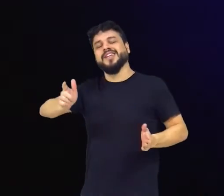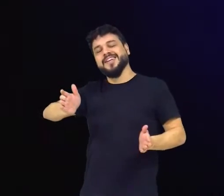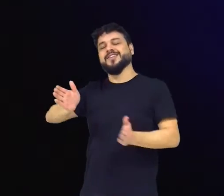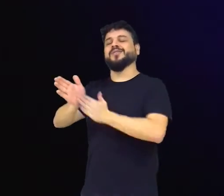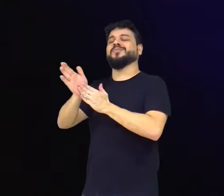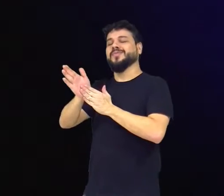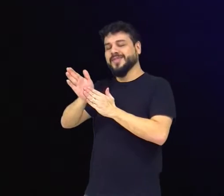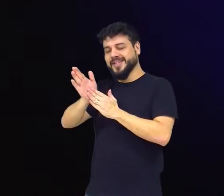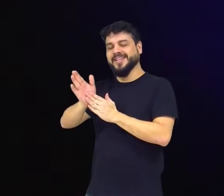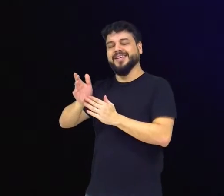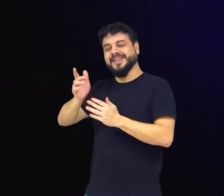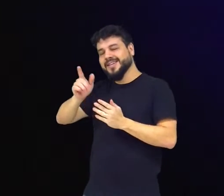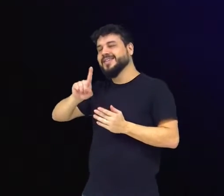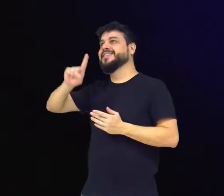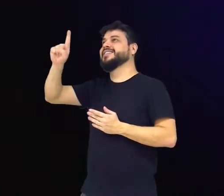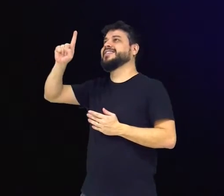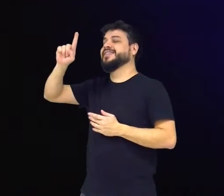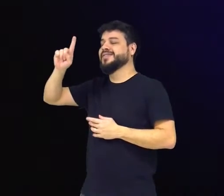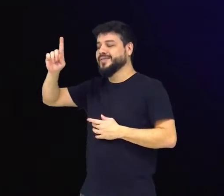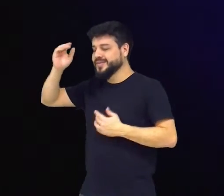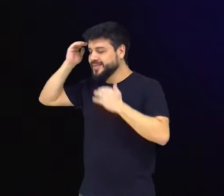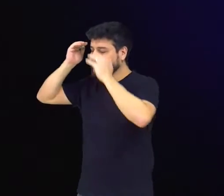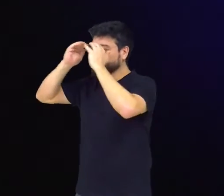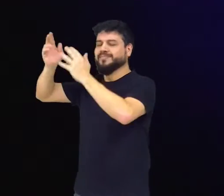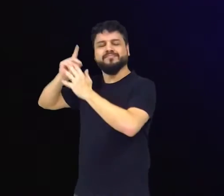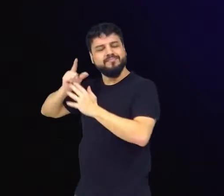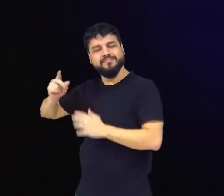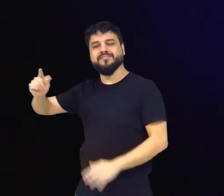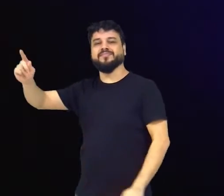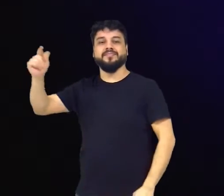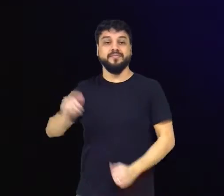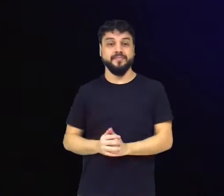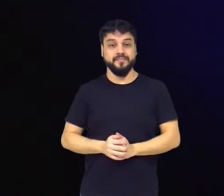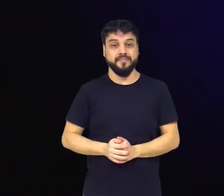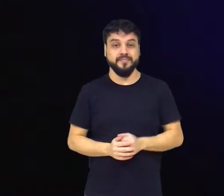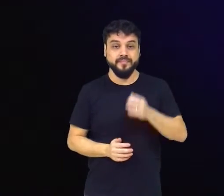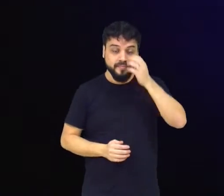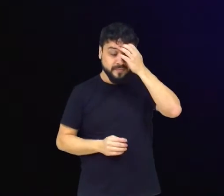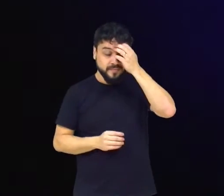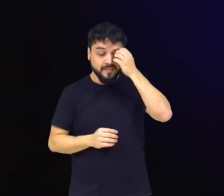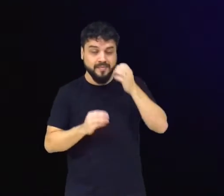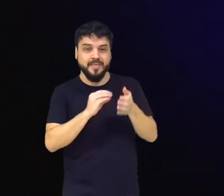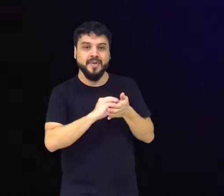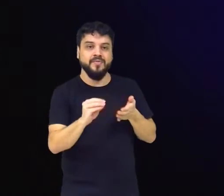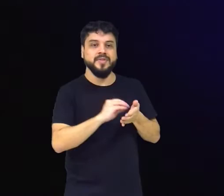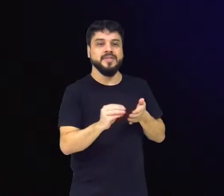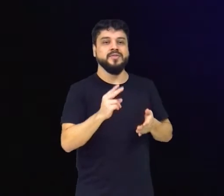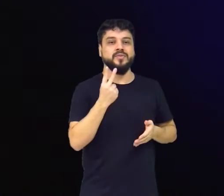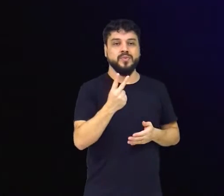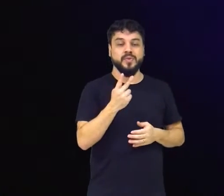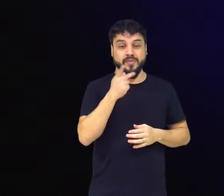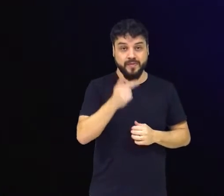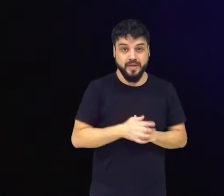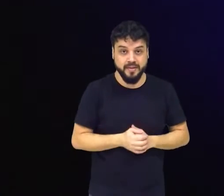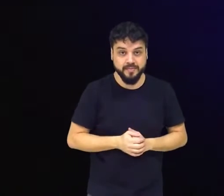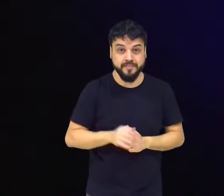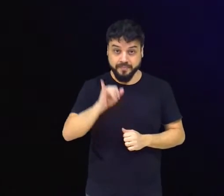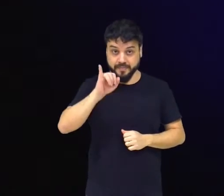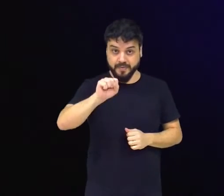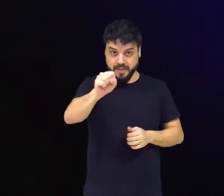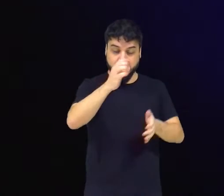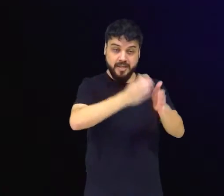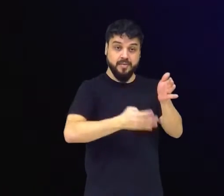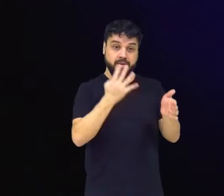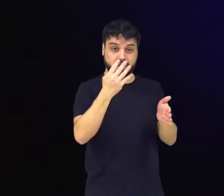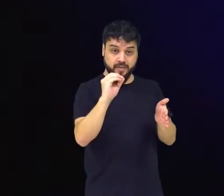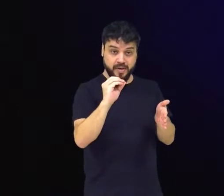a nossa reconciliação com Deus para todos sempre. Olha o que diz o versículo 2. Isaías 40, versículo